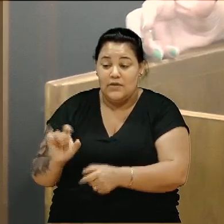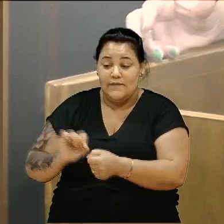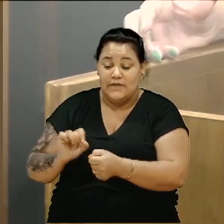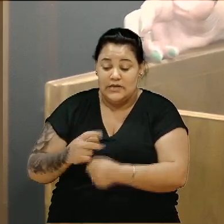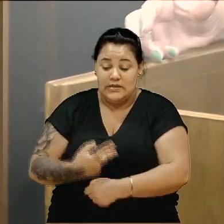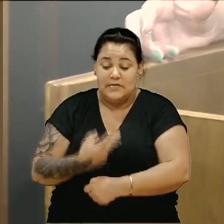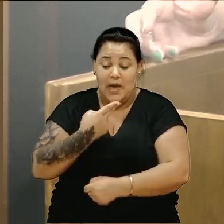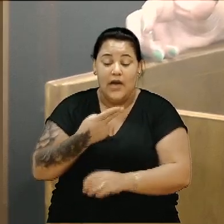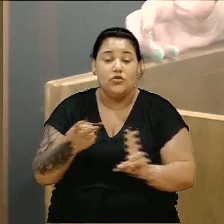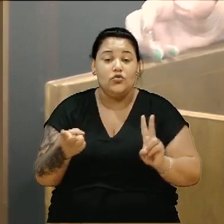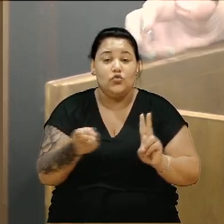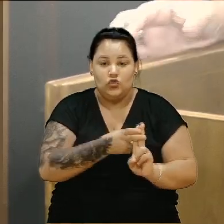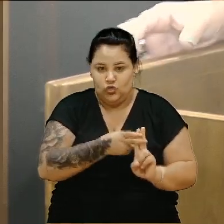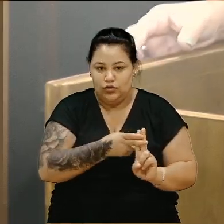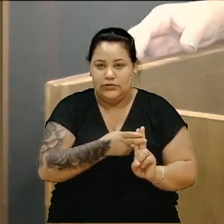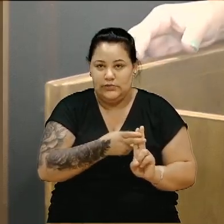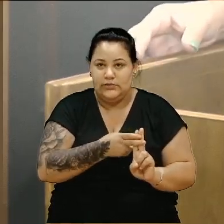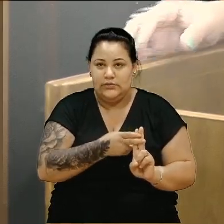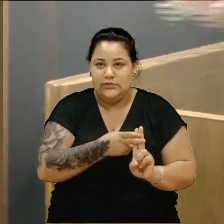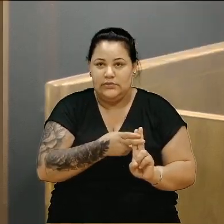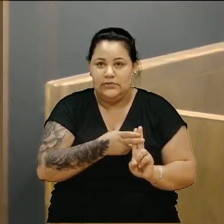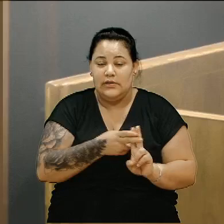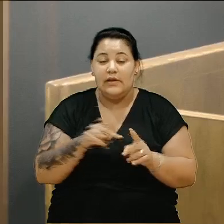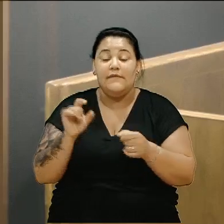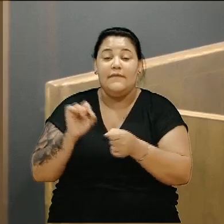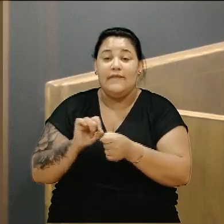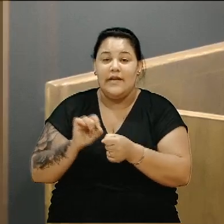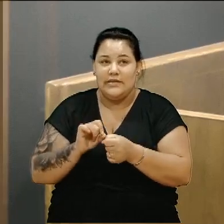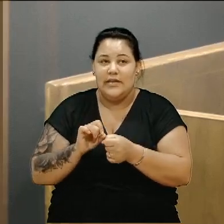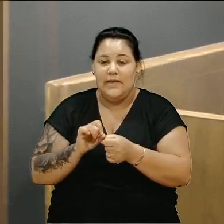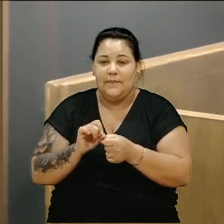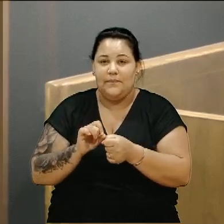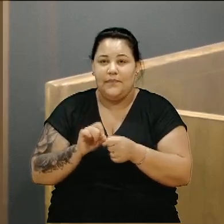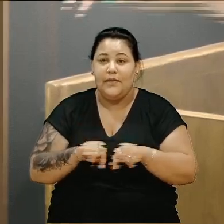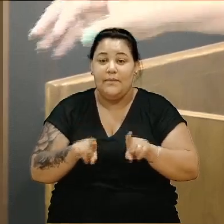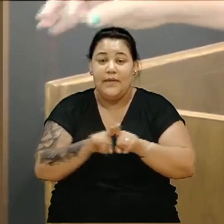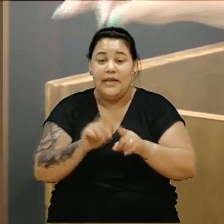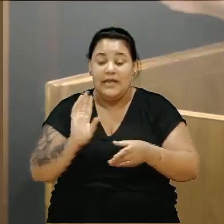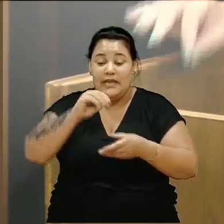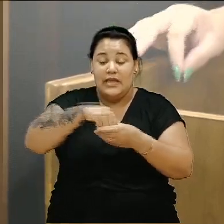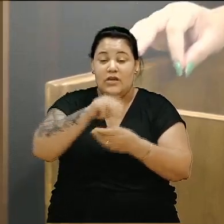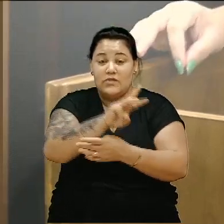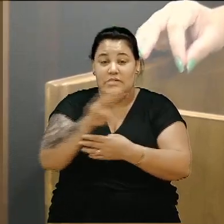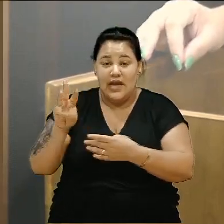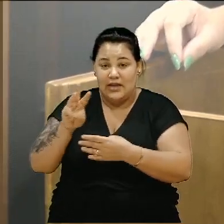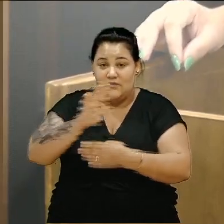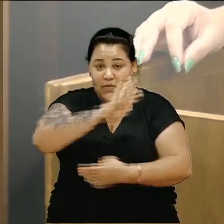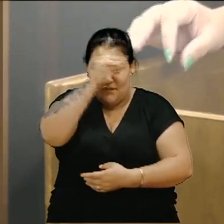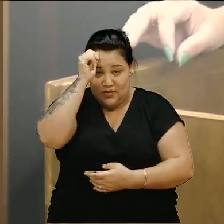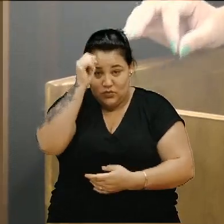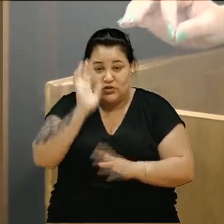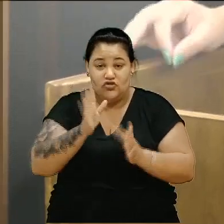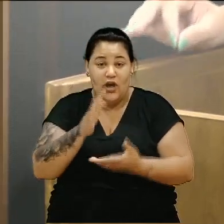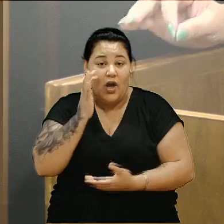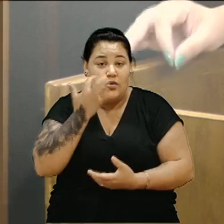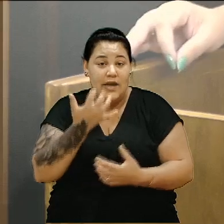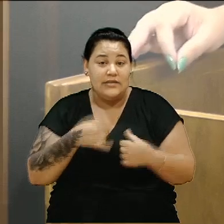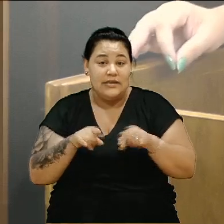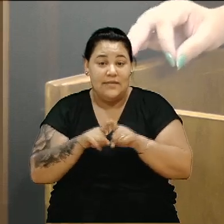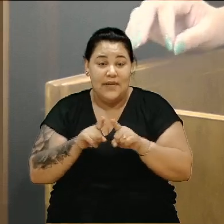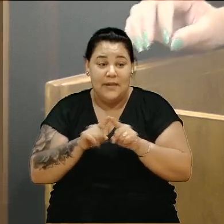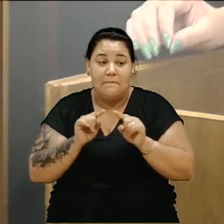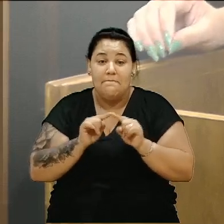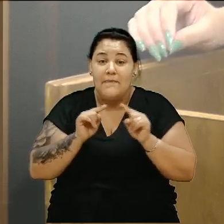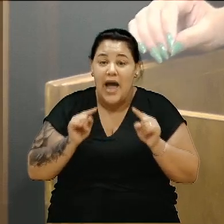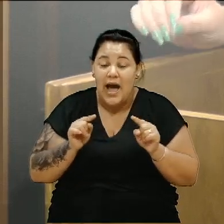pública de saúde seja feito não somente no site da prefeitura, como ela acontece, mas seja